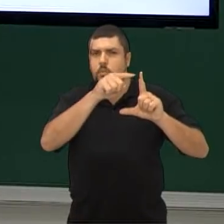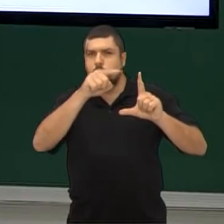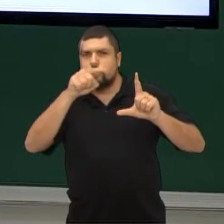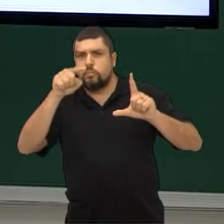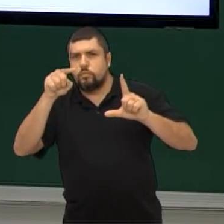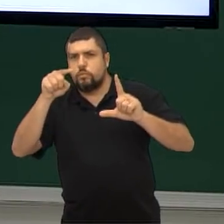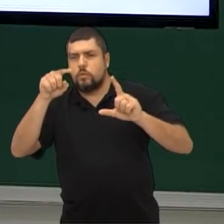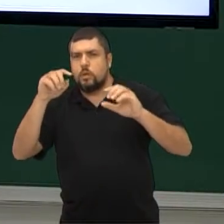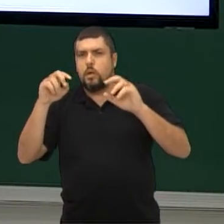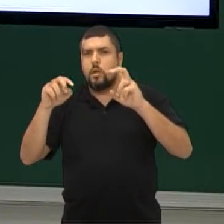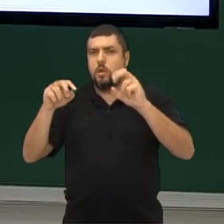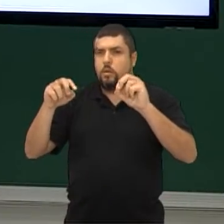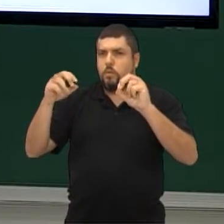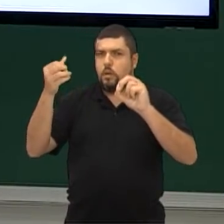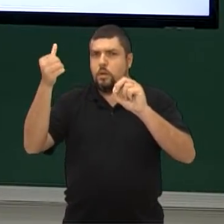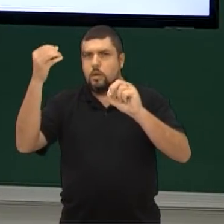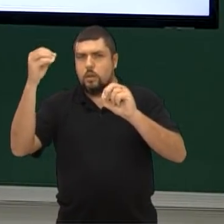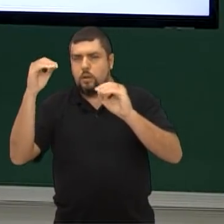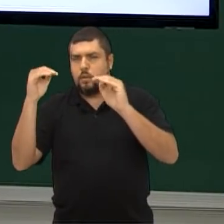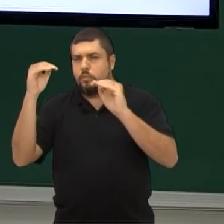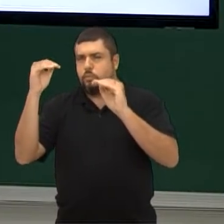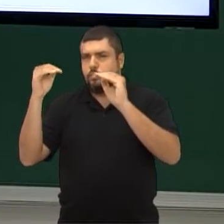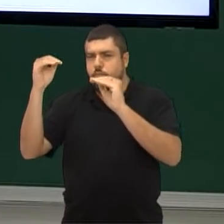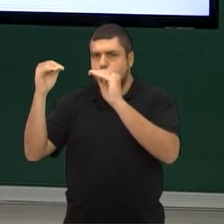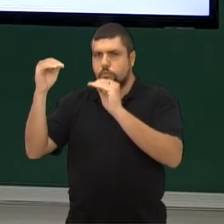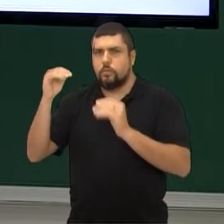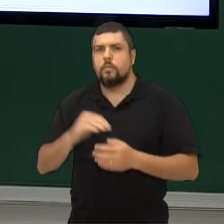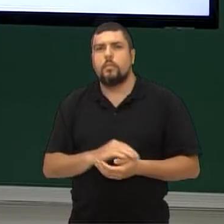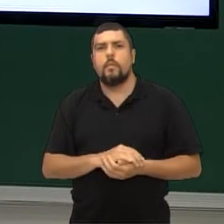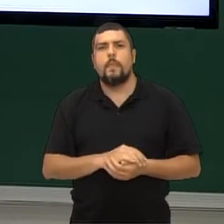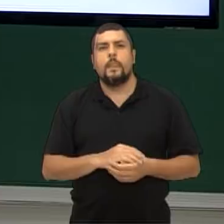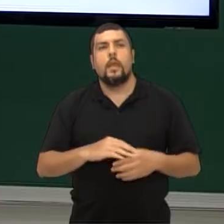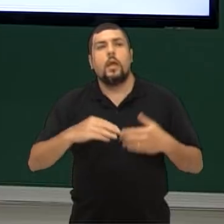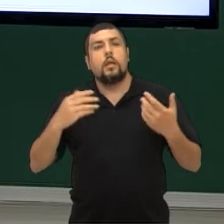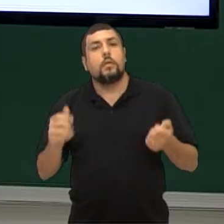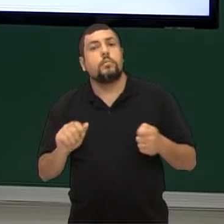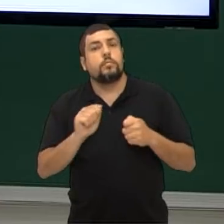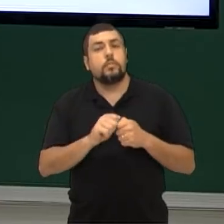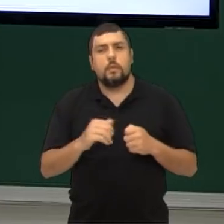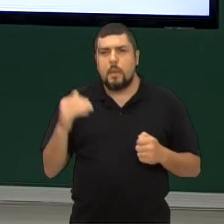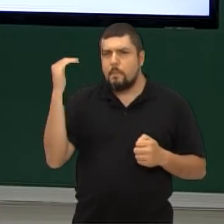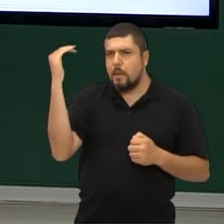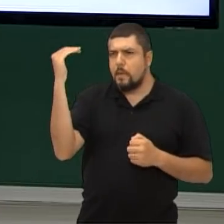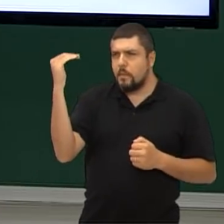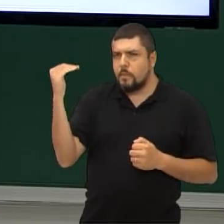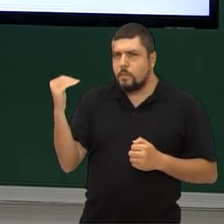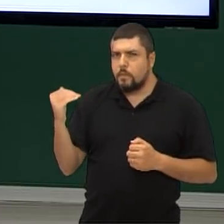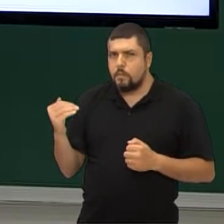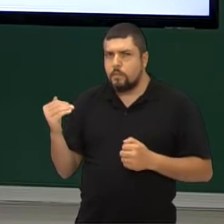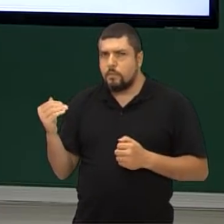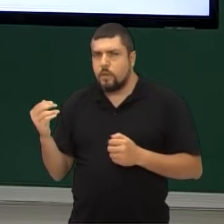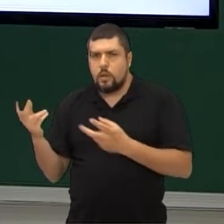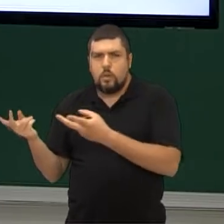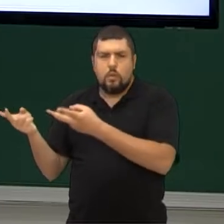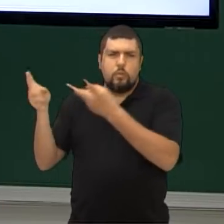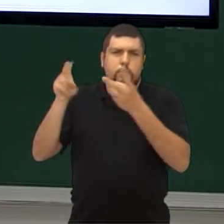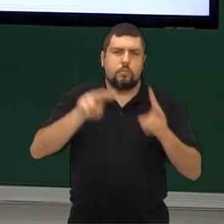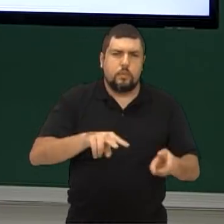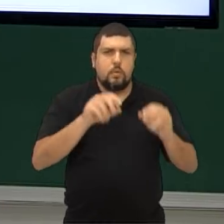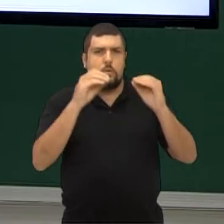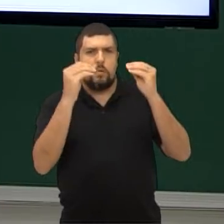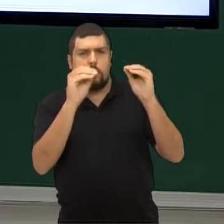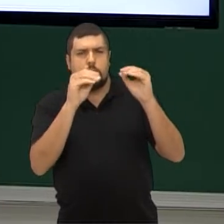e os 60. A gente vai fazer isso com todos os nossos pontos e vamos ter um gráfico no plano cartesiano plotado.